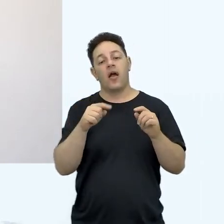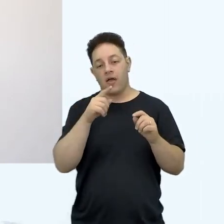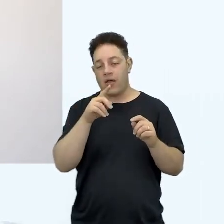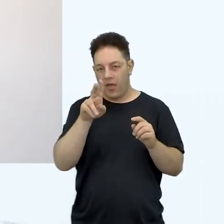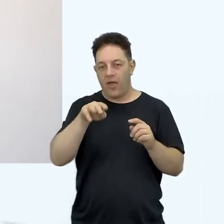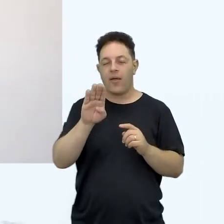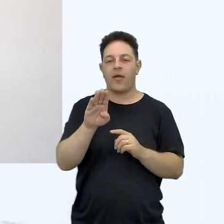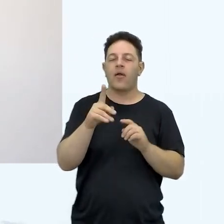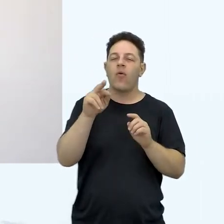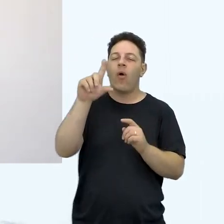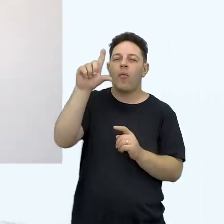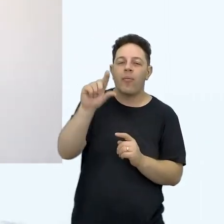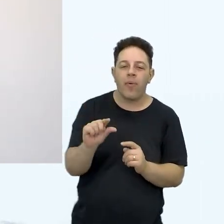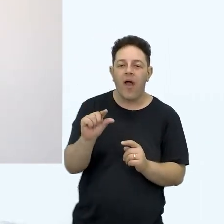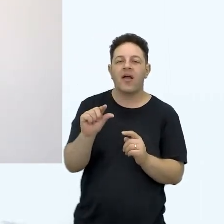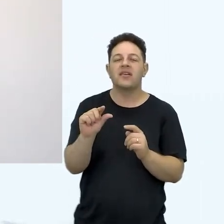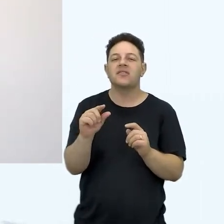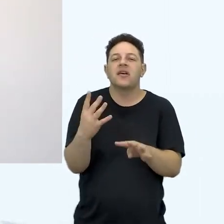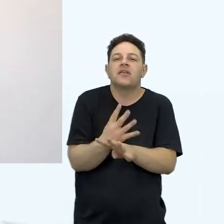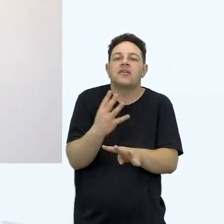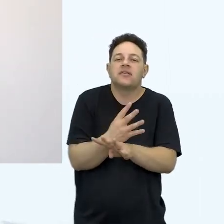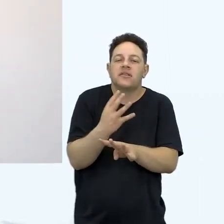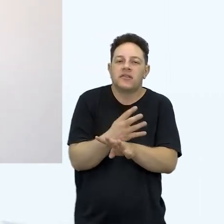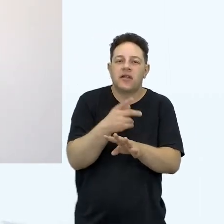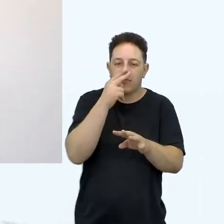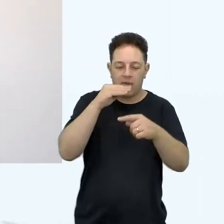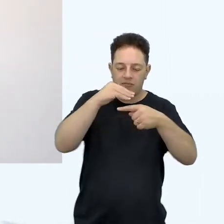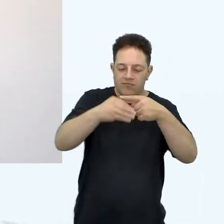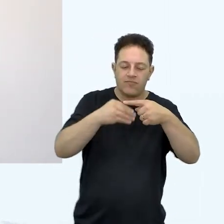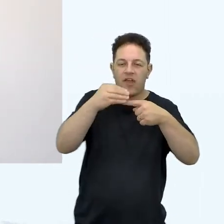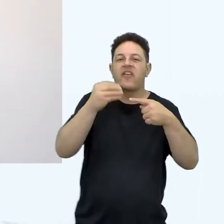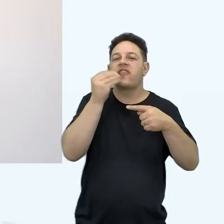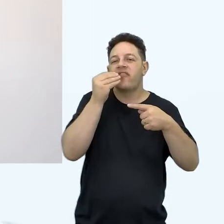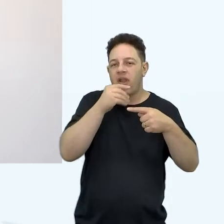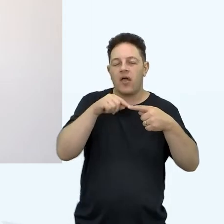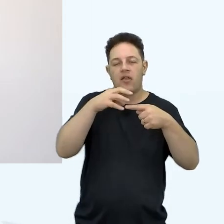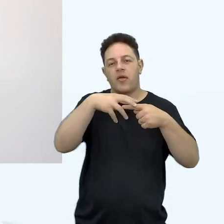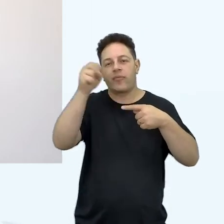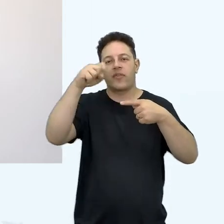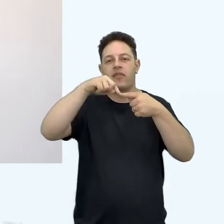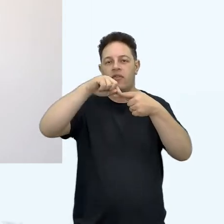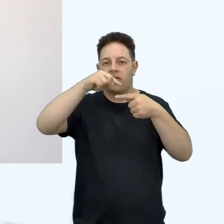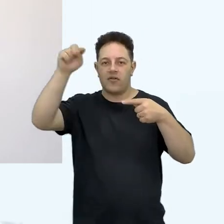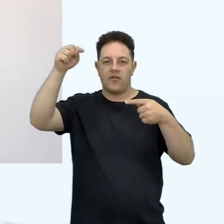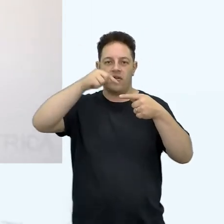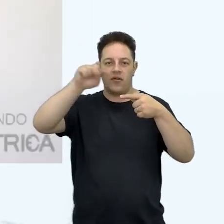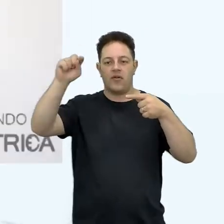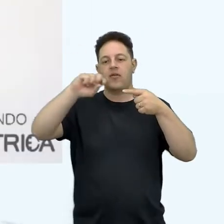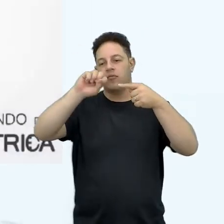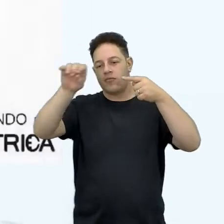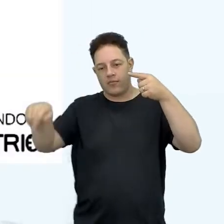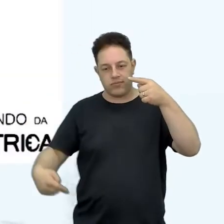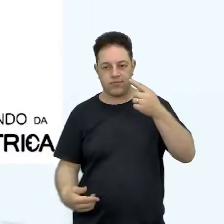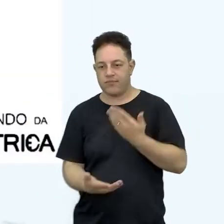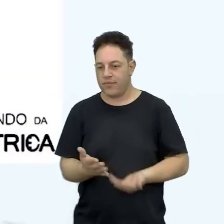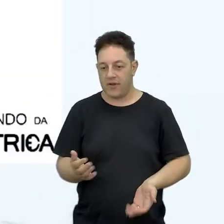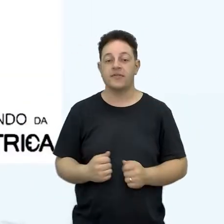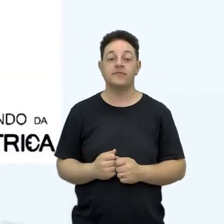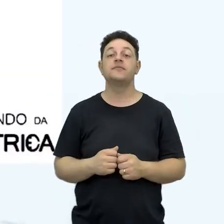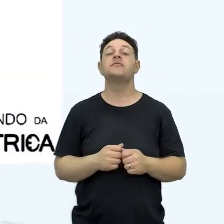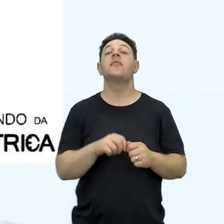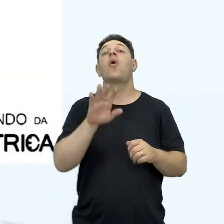né, que é a baixa resistência da capa plástica do cabo, por exemplo, pode causar fuga de corrente. O